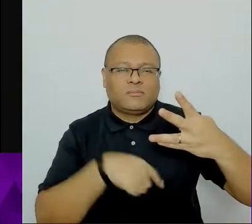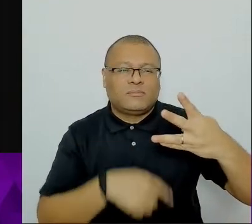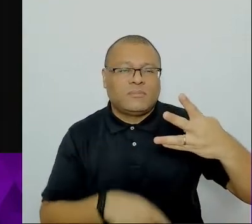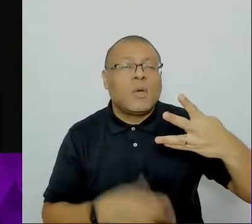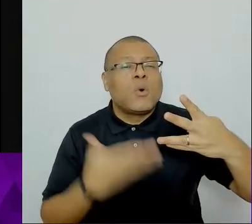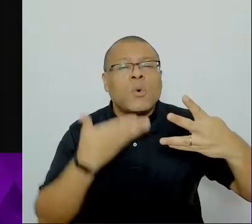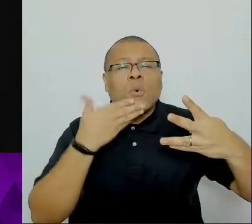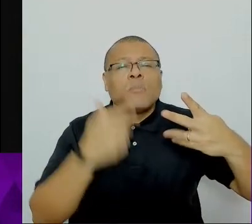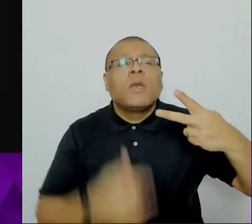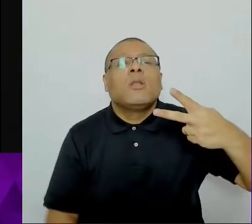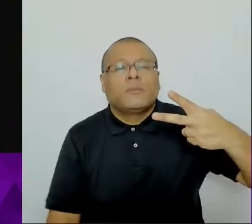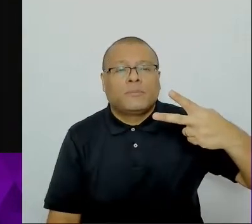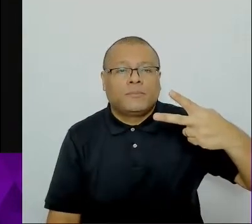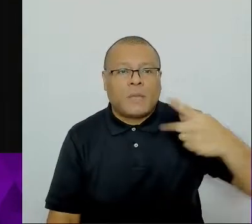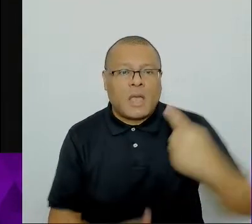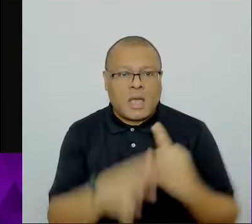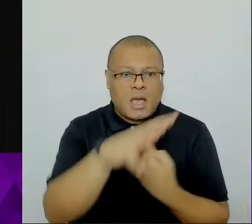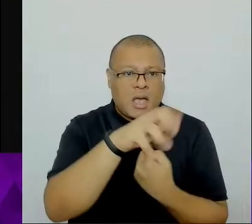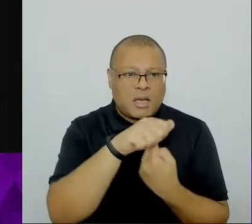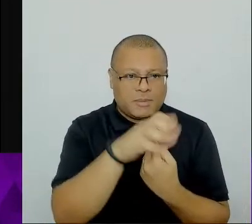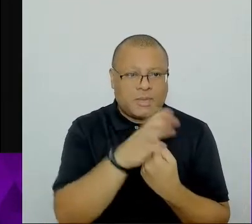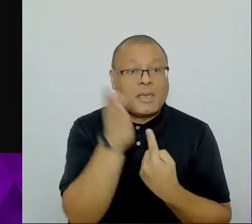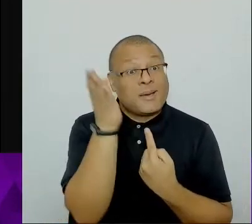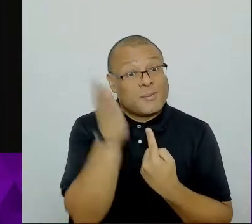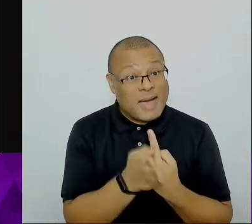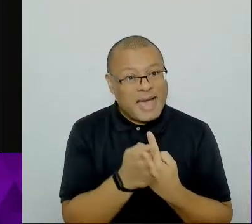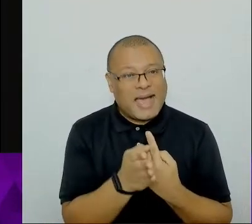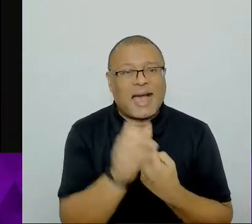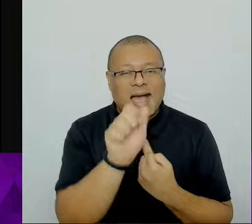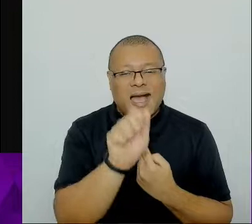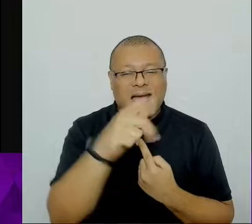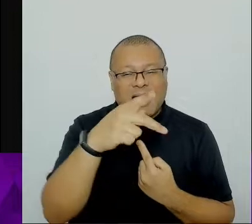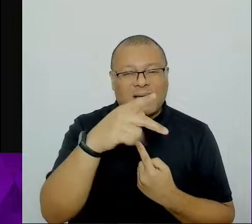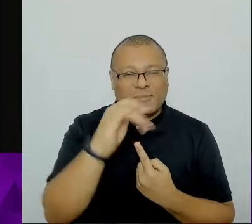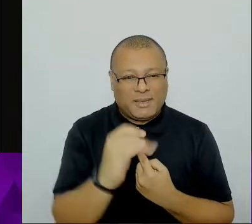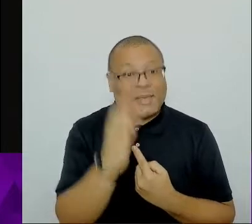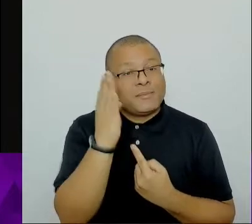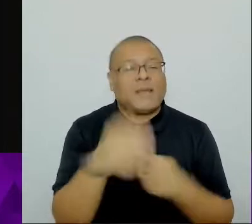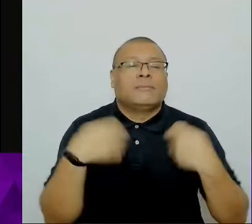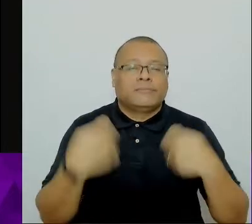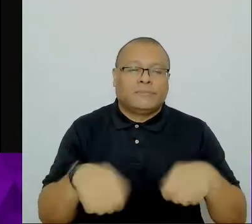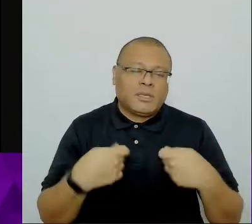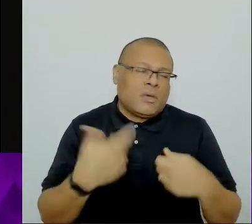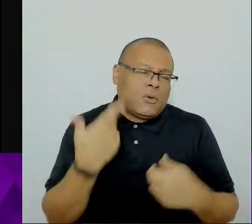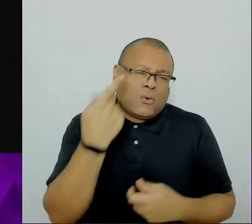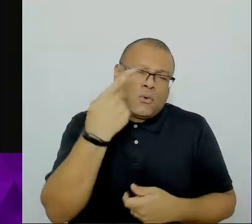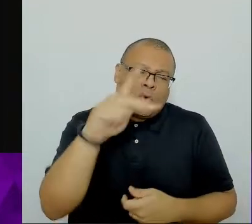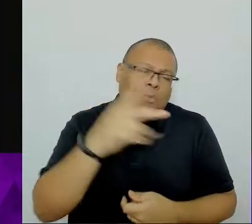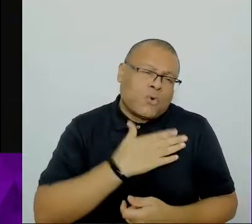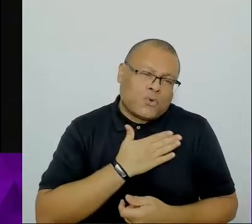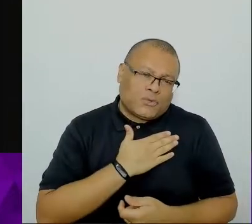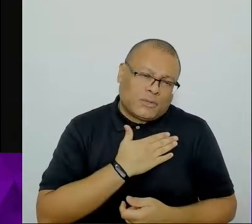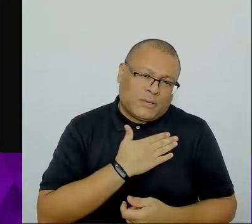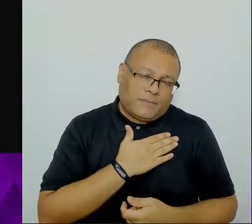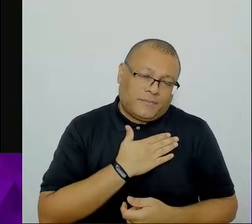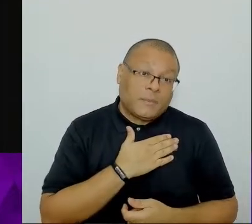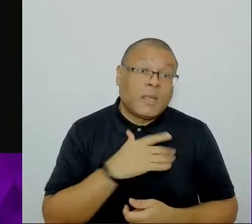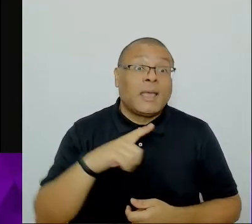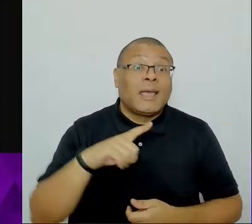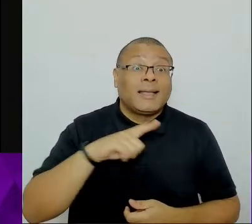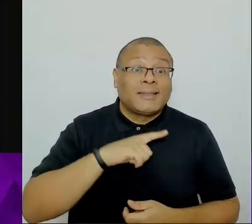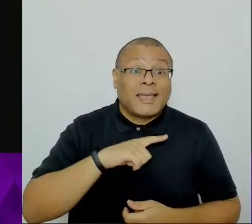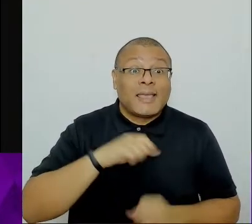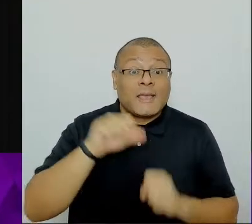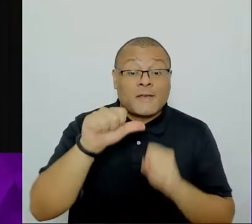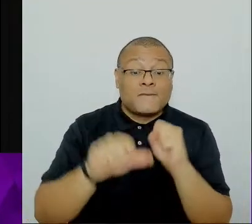indicado, né? Sua API ter o barra API, indicando que é uma API, ou qualquer outro prefixo que você gostar. Se você tinha um versionamento de